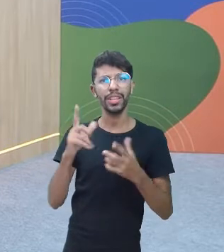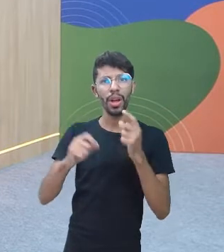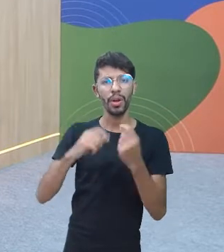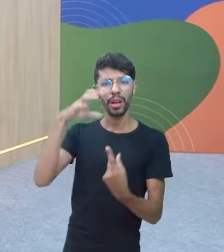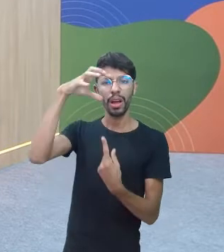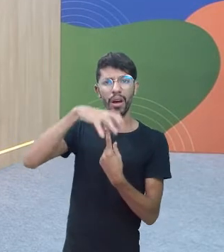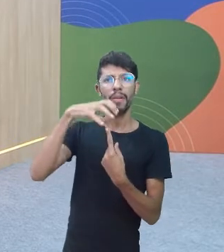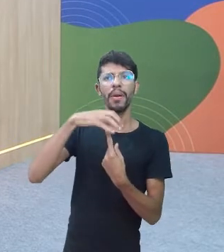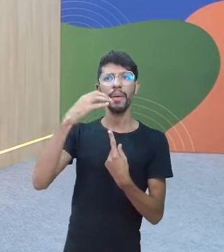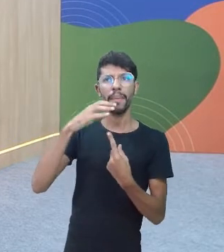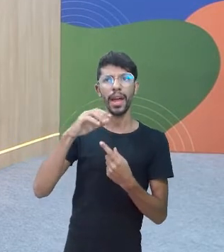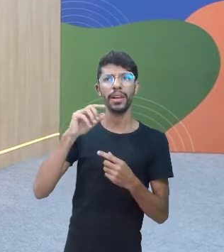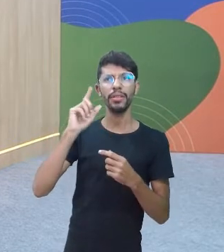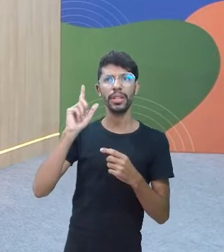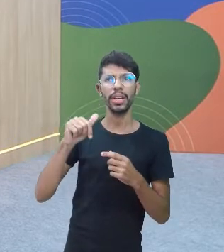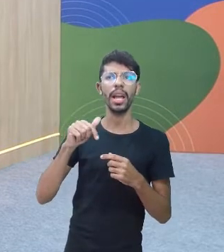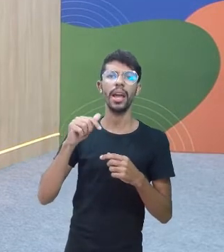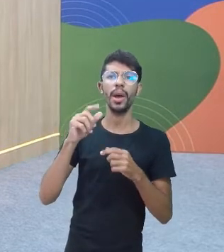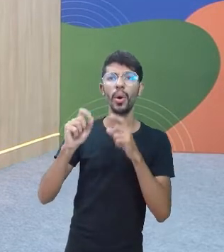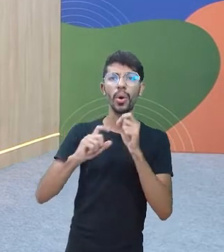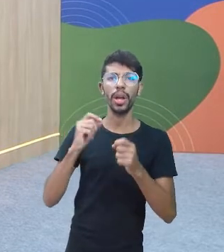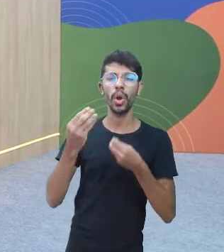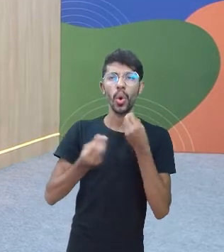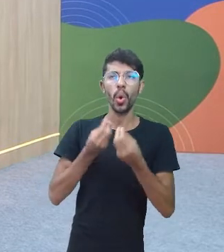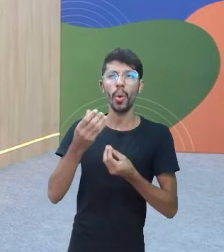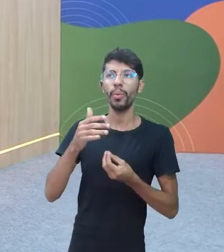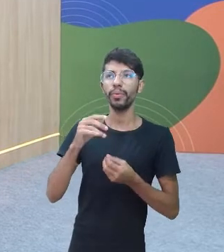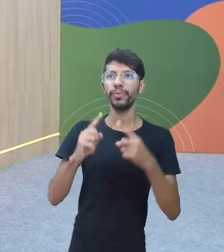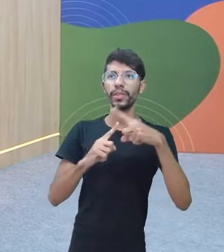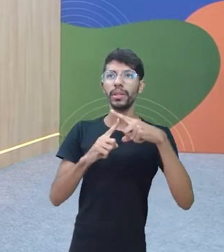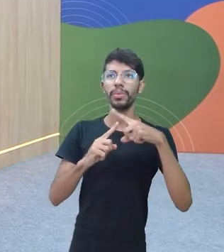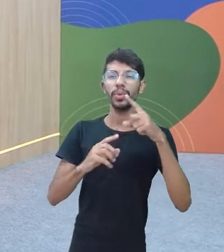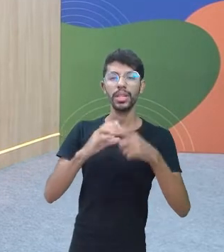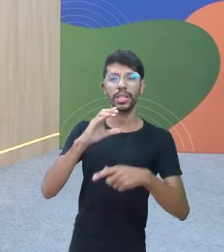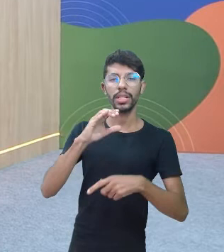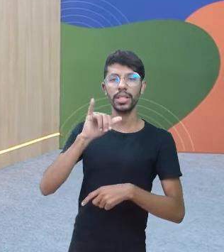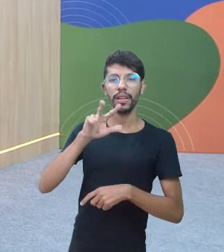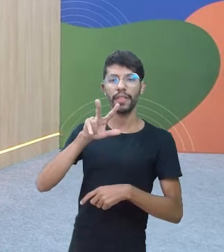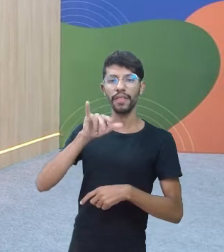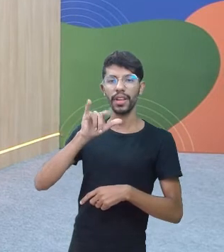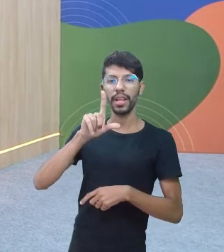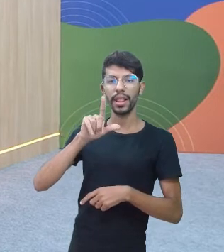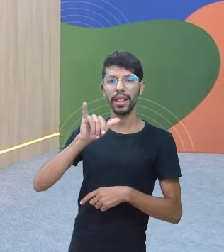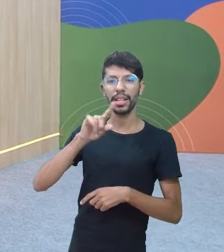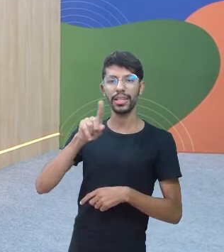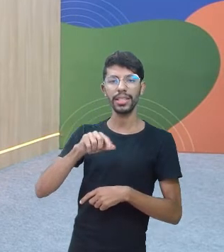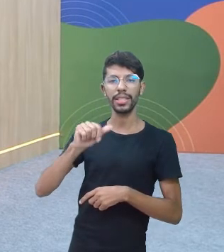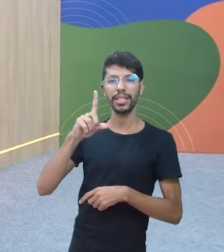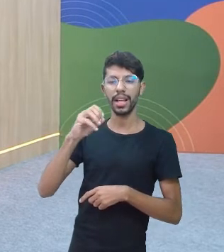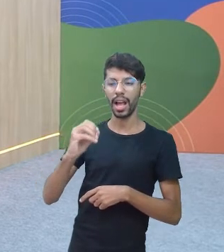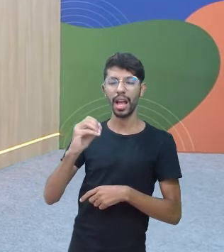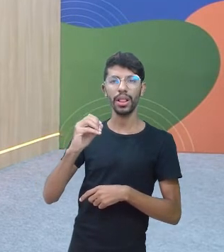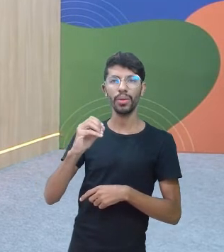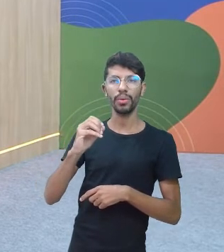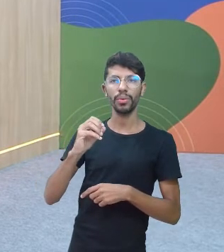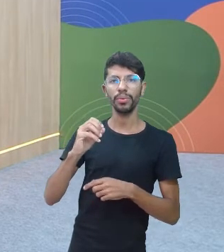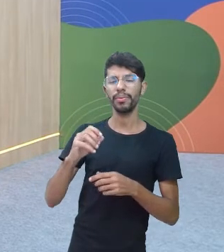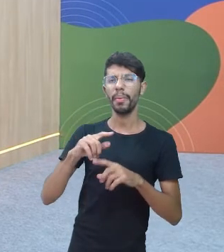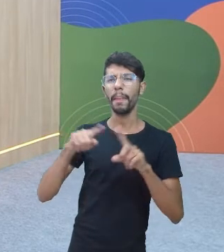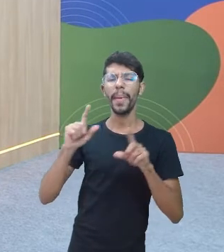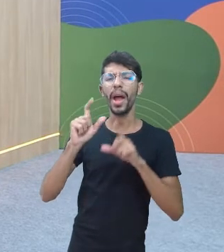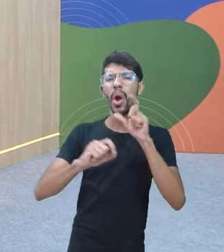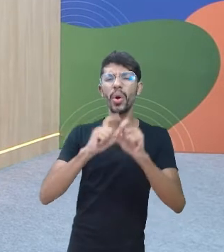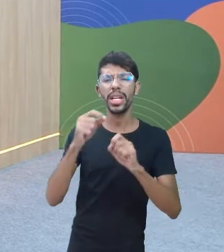muito civilizado diante dos outros. E aí a gente precisa pensar, o que danado é civilização, Acho que é um